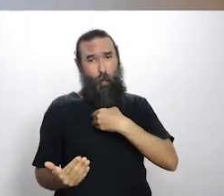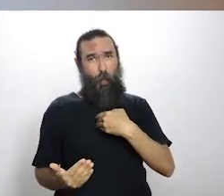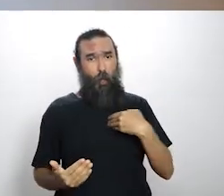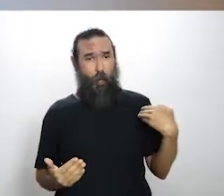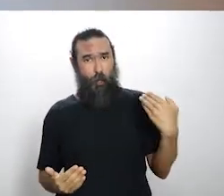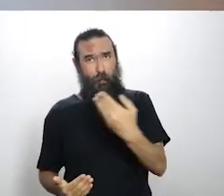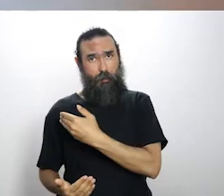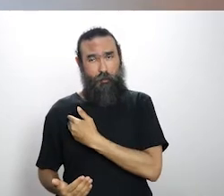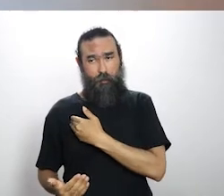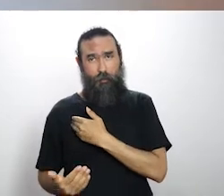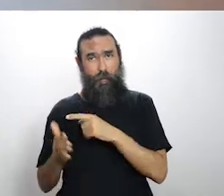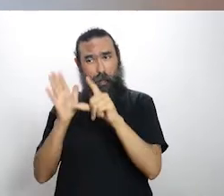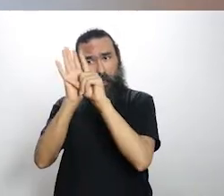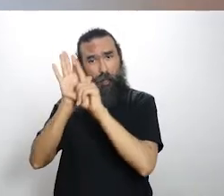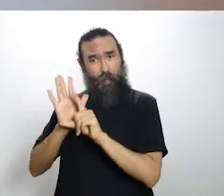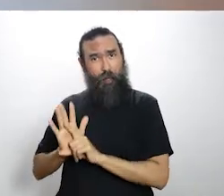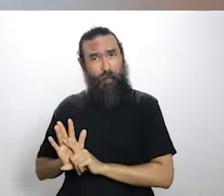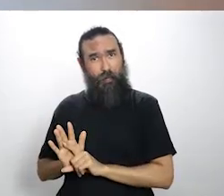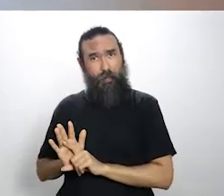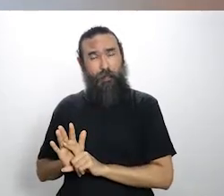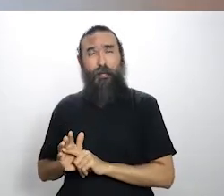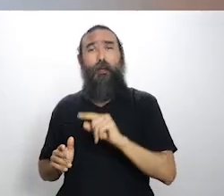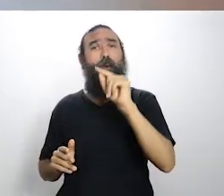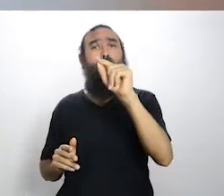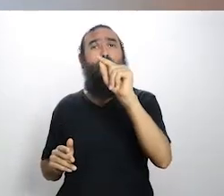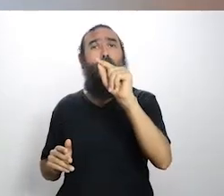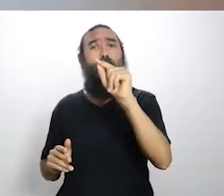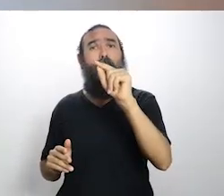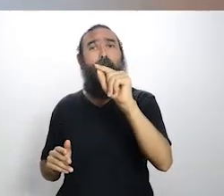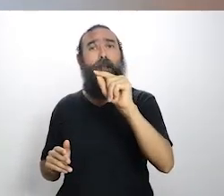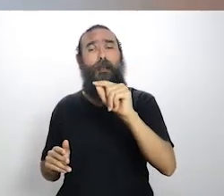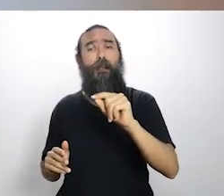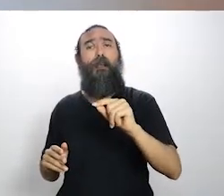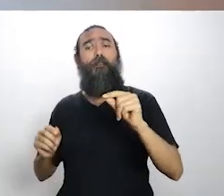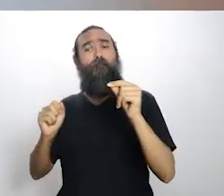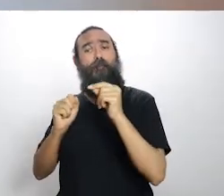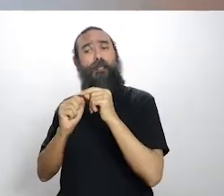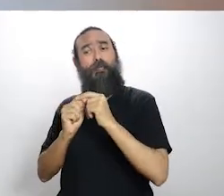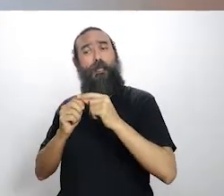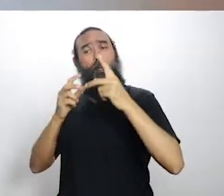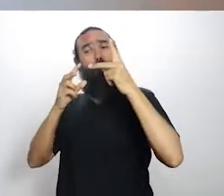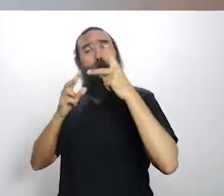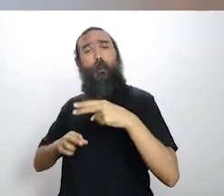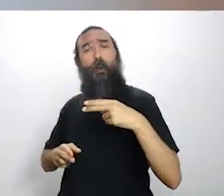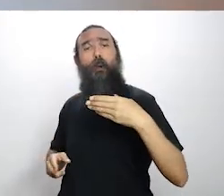modelo para continuar servindo. E não é isso.